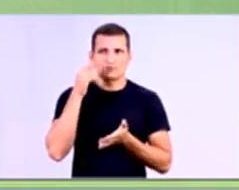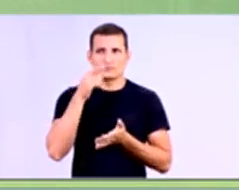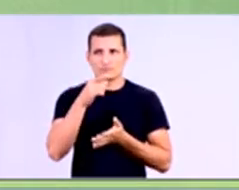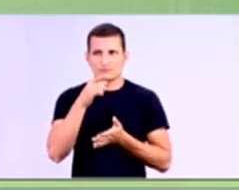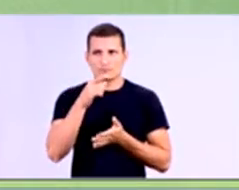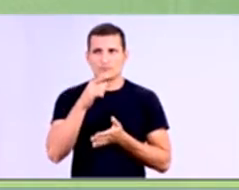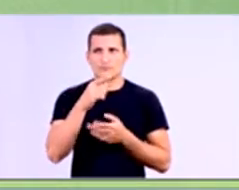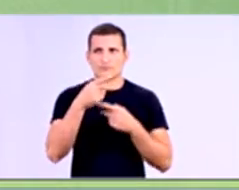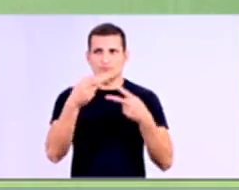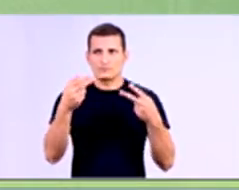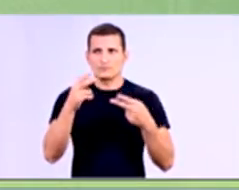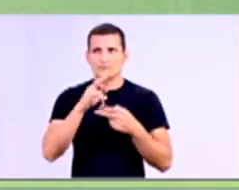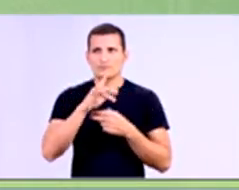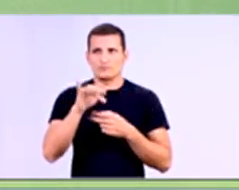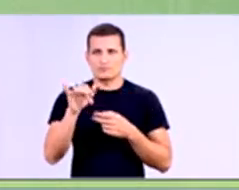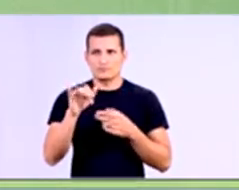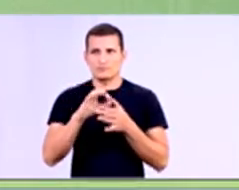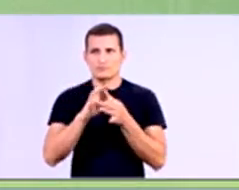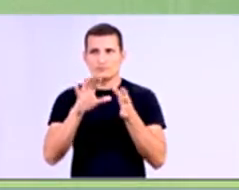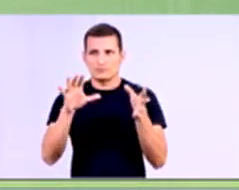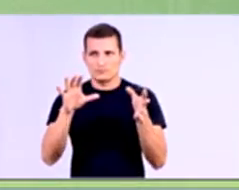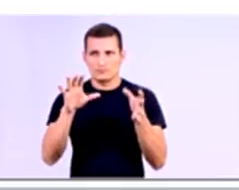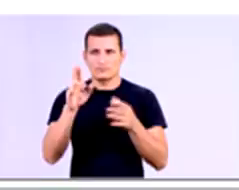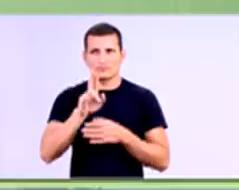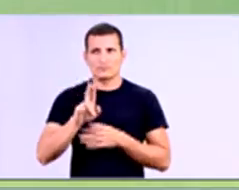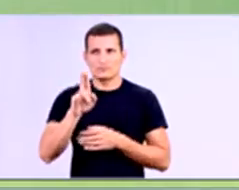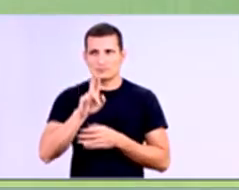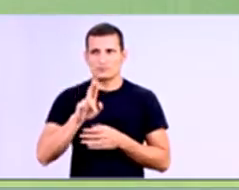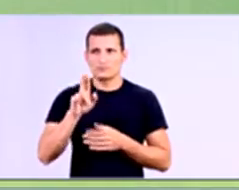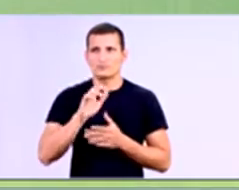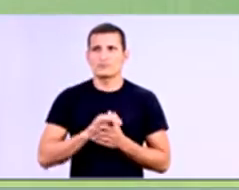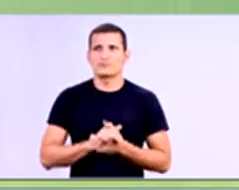objeto vai disponibilizar para uso.